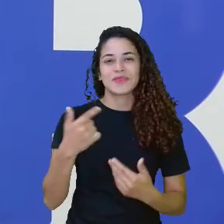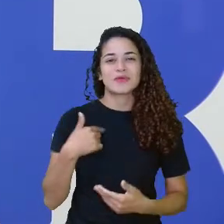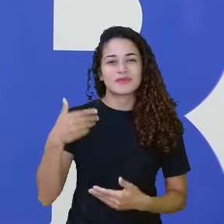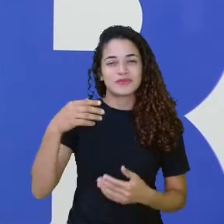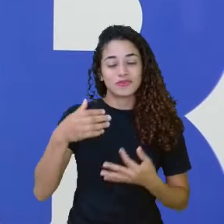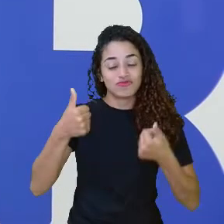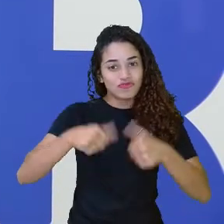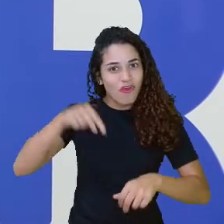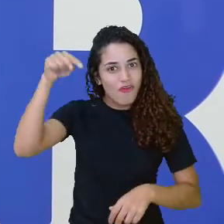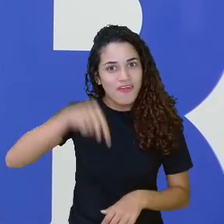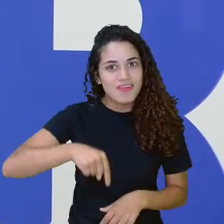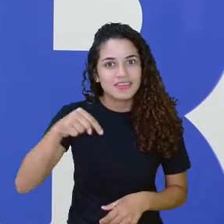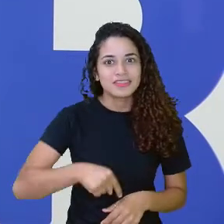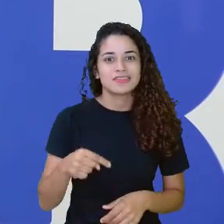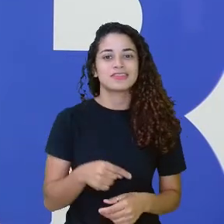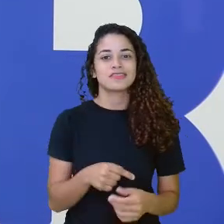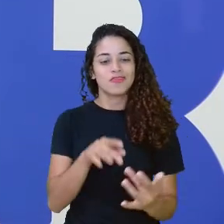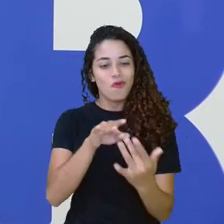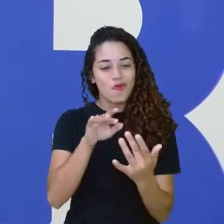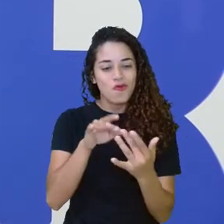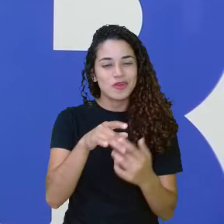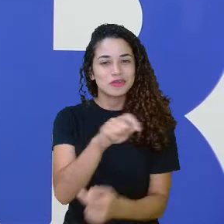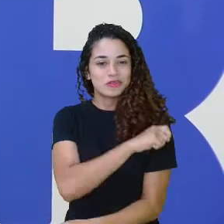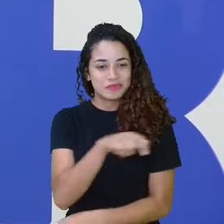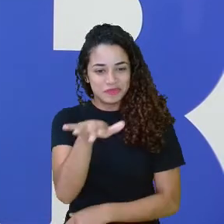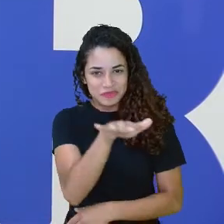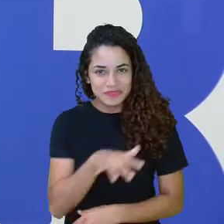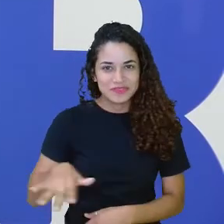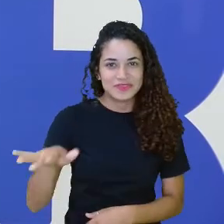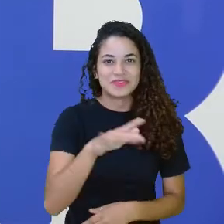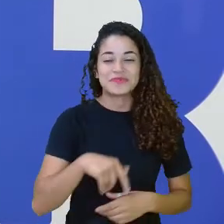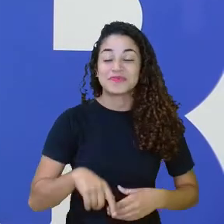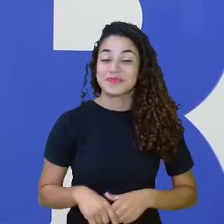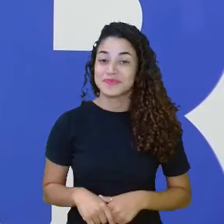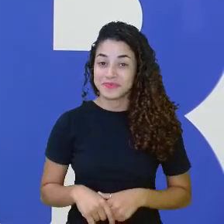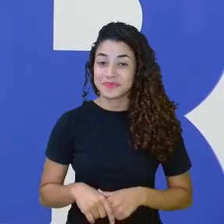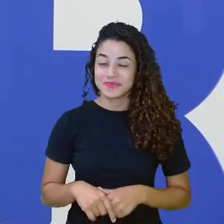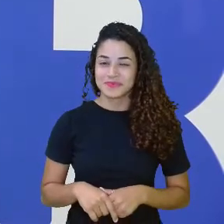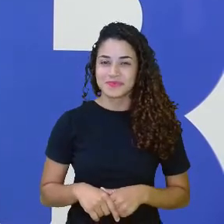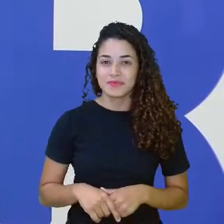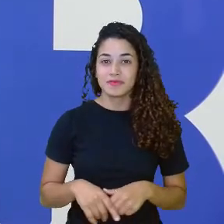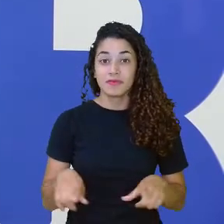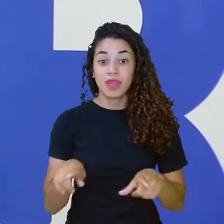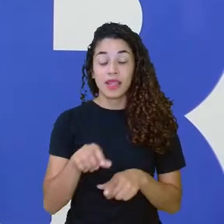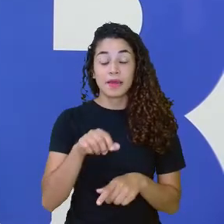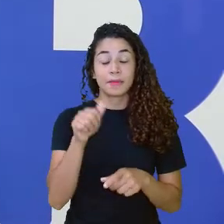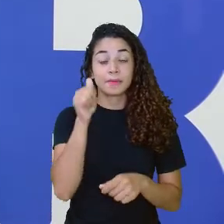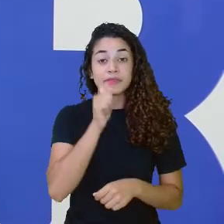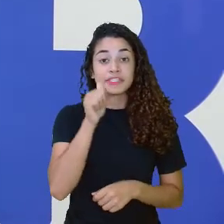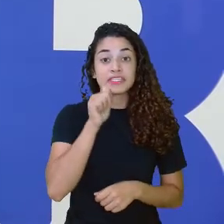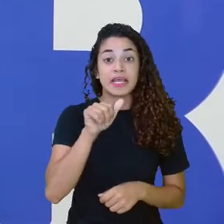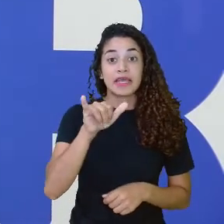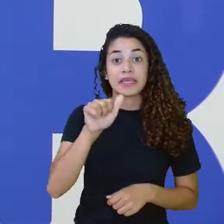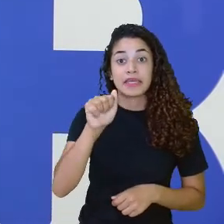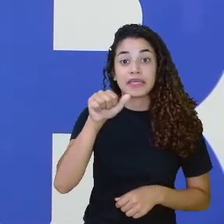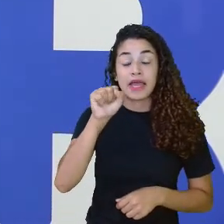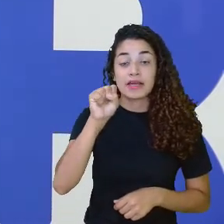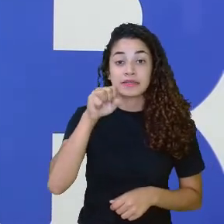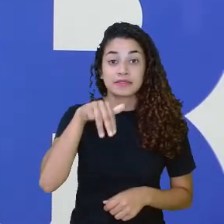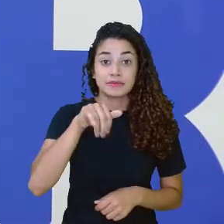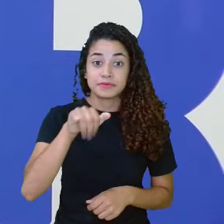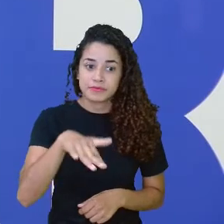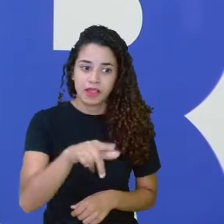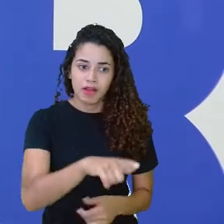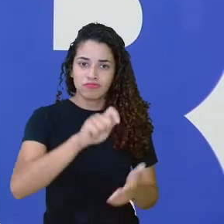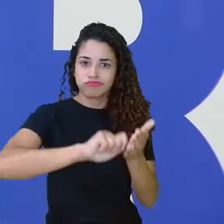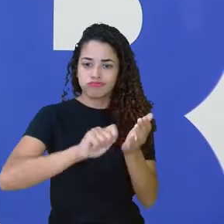aqui conectada com nossos estudantes. E a Yasmin, ela escreveu algo aqui que eu gostei muito,